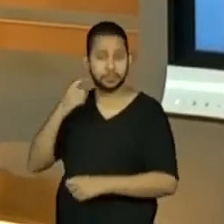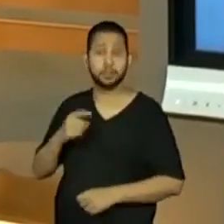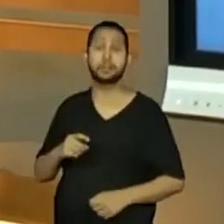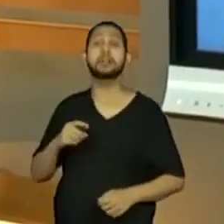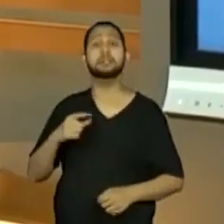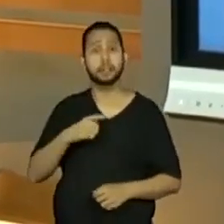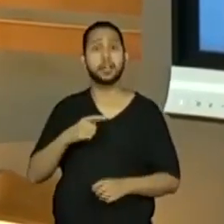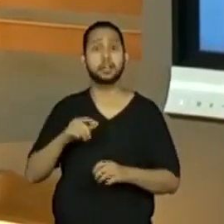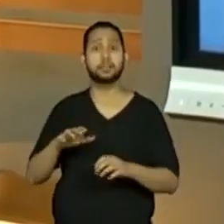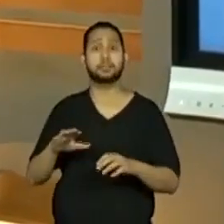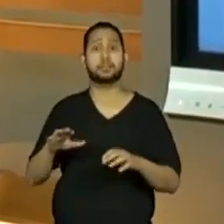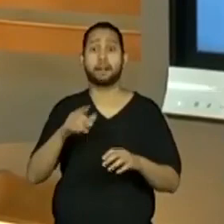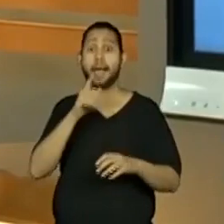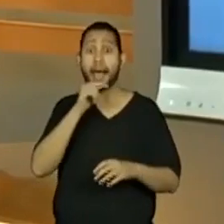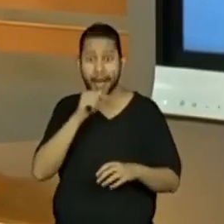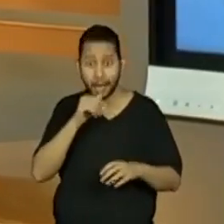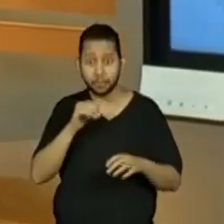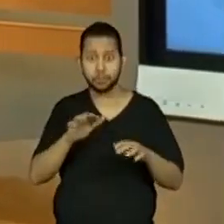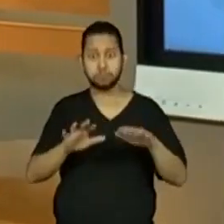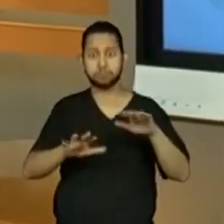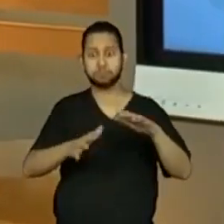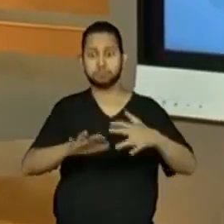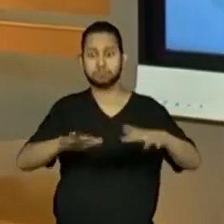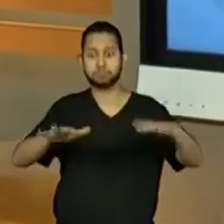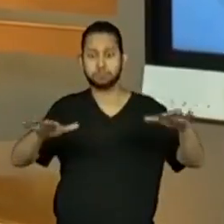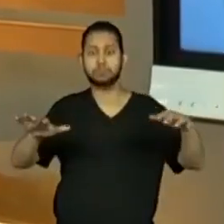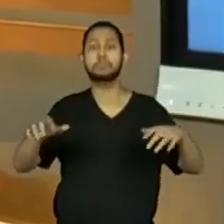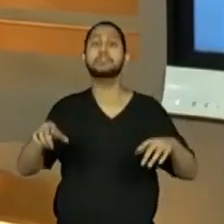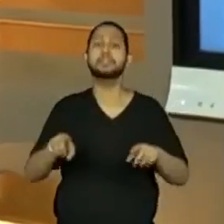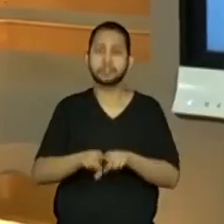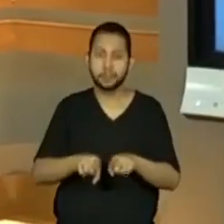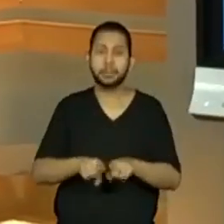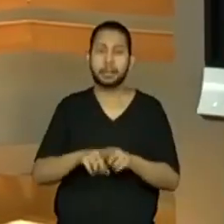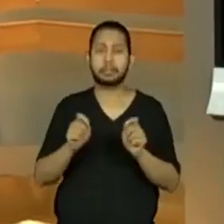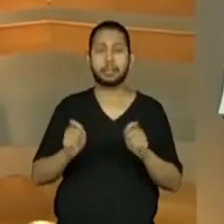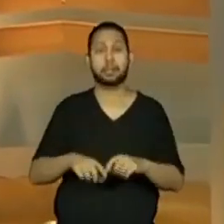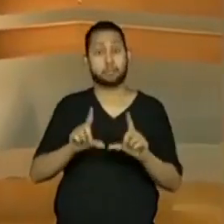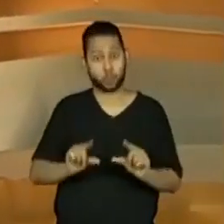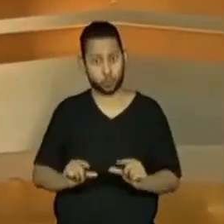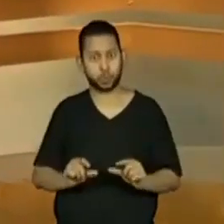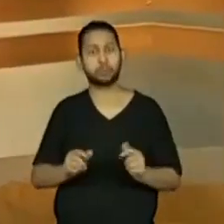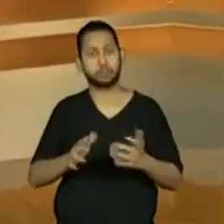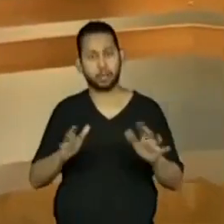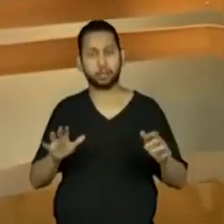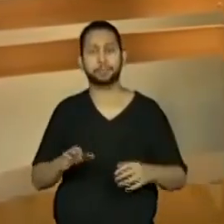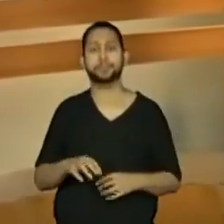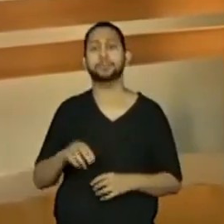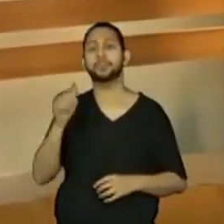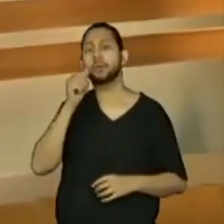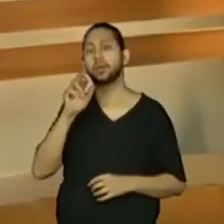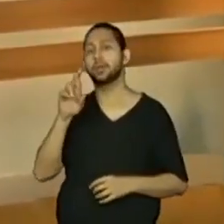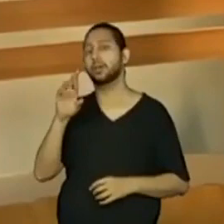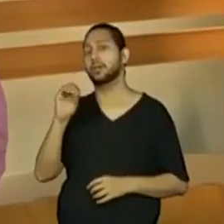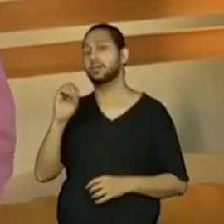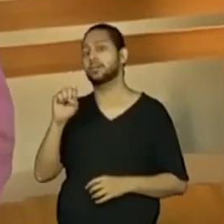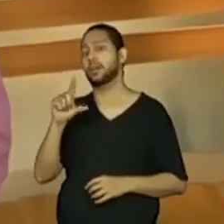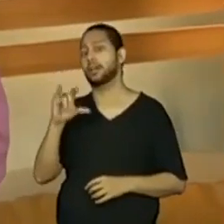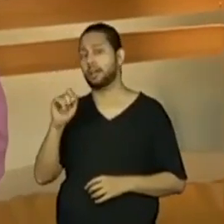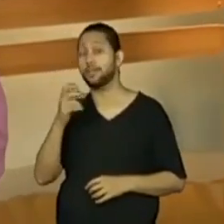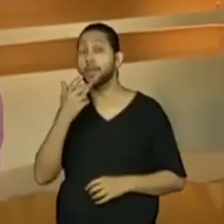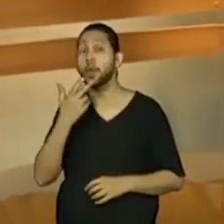da vibração na água. A Rosália está dizendo que as vozes também podem